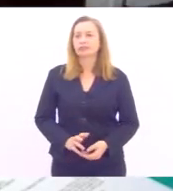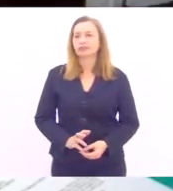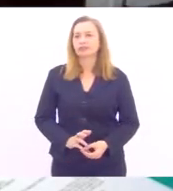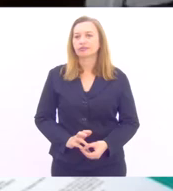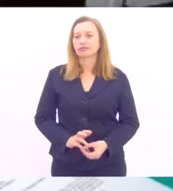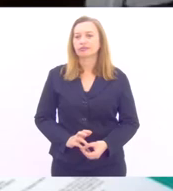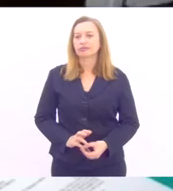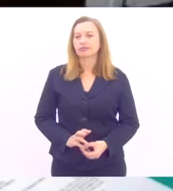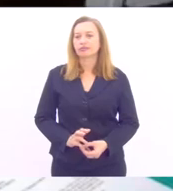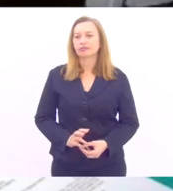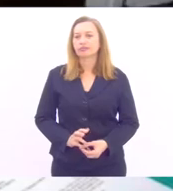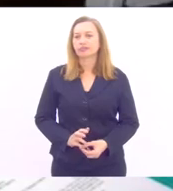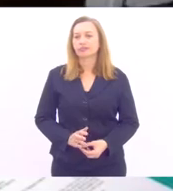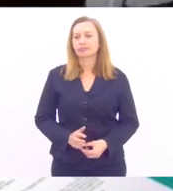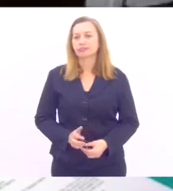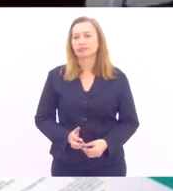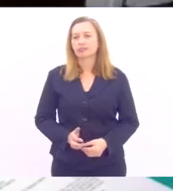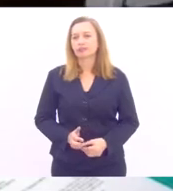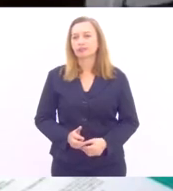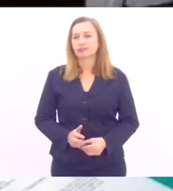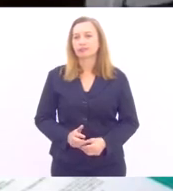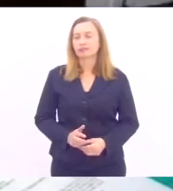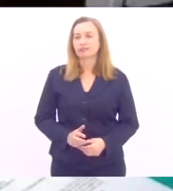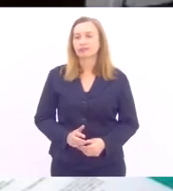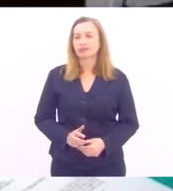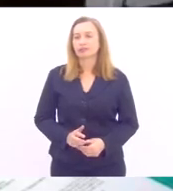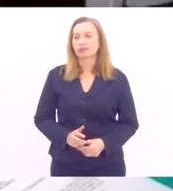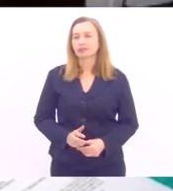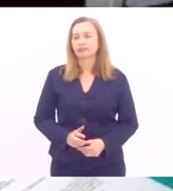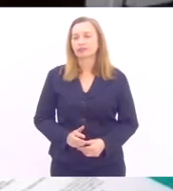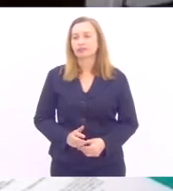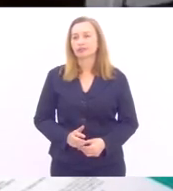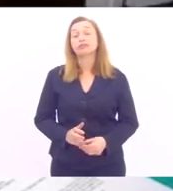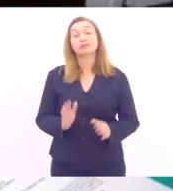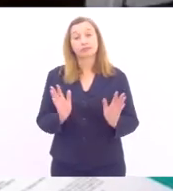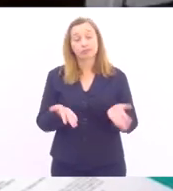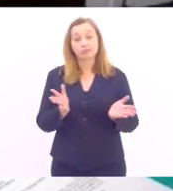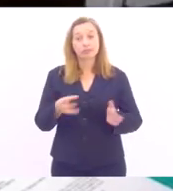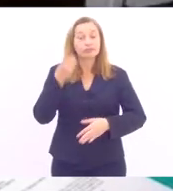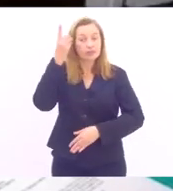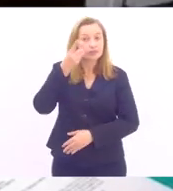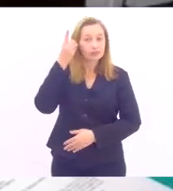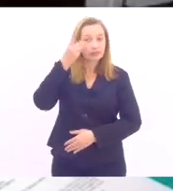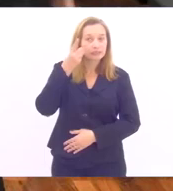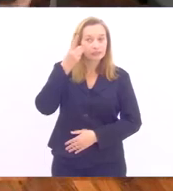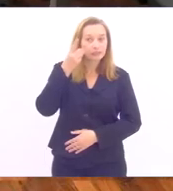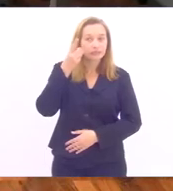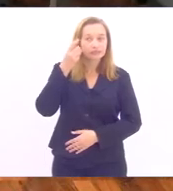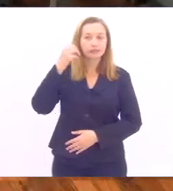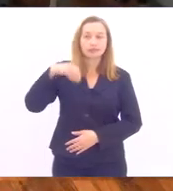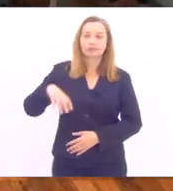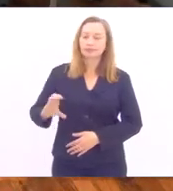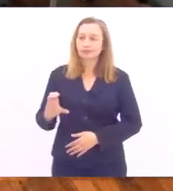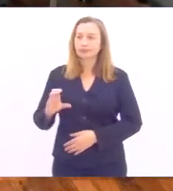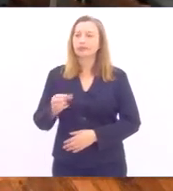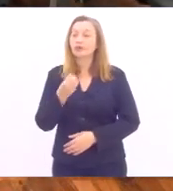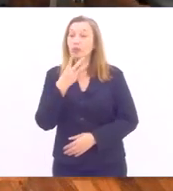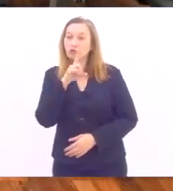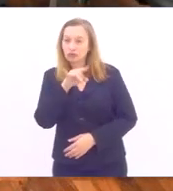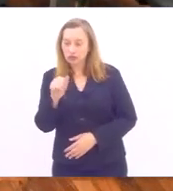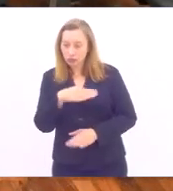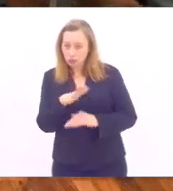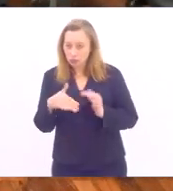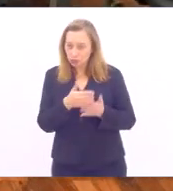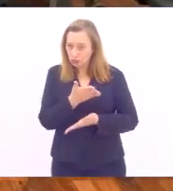Eles estão presentes aqui. Olá, pessoal. Passo a palavra agora ao deputado Carlos Mink. Bem, bom dia